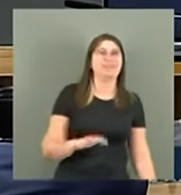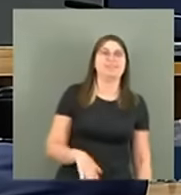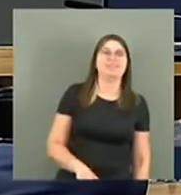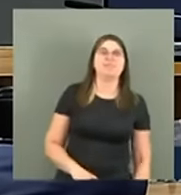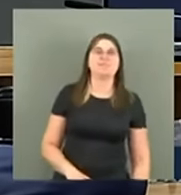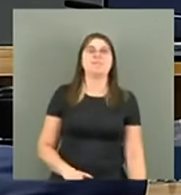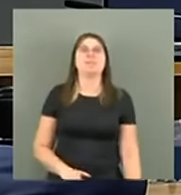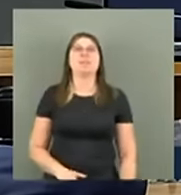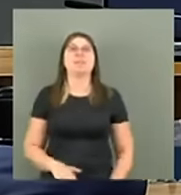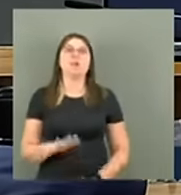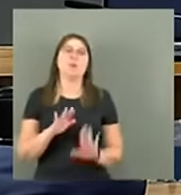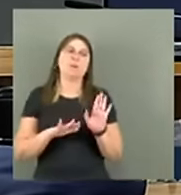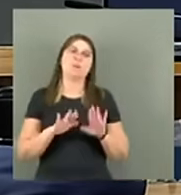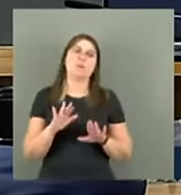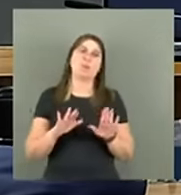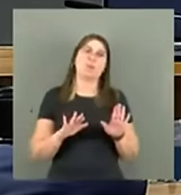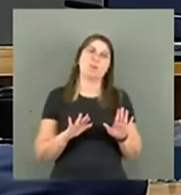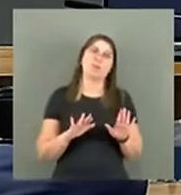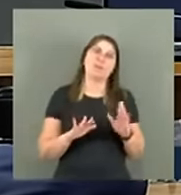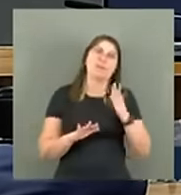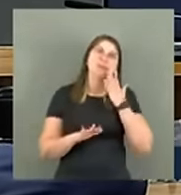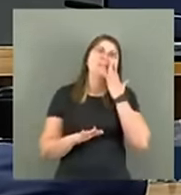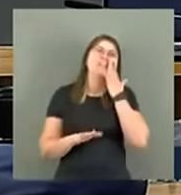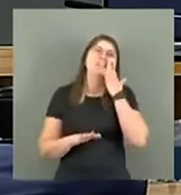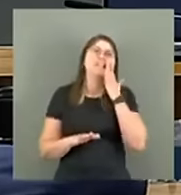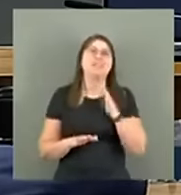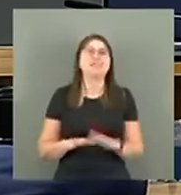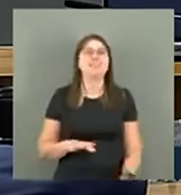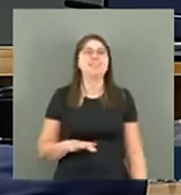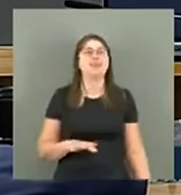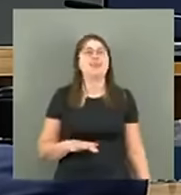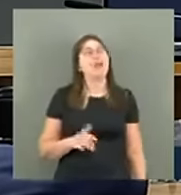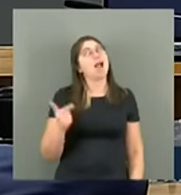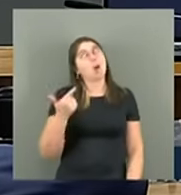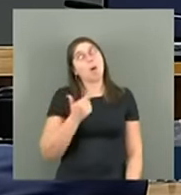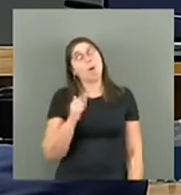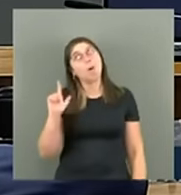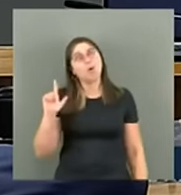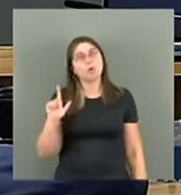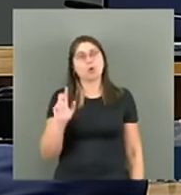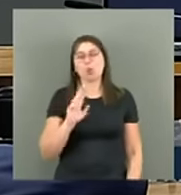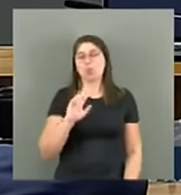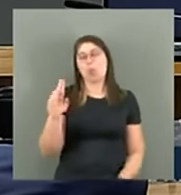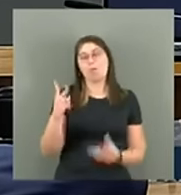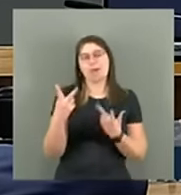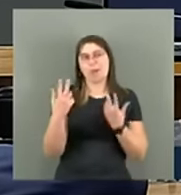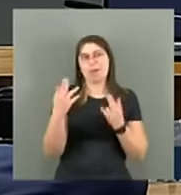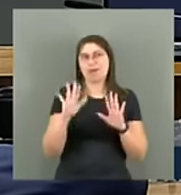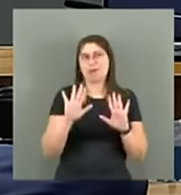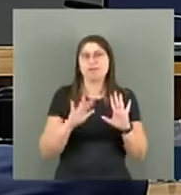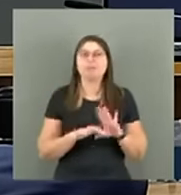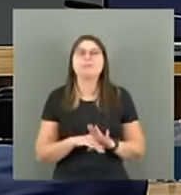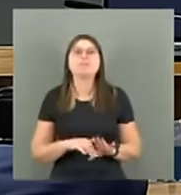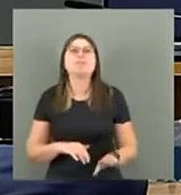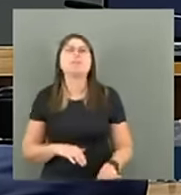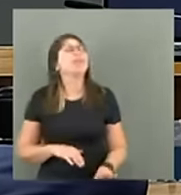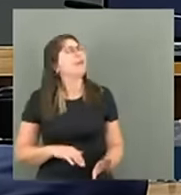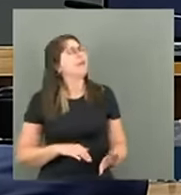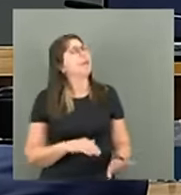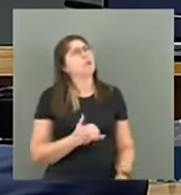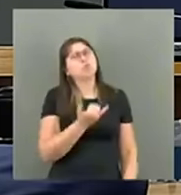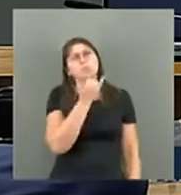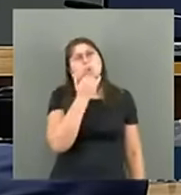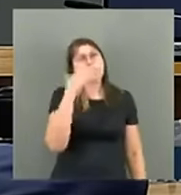Romarinho. Que saiu, o Romário aí, pediu para eu perguntar, lá. Claro que não era Romarinho seu, né? Ô William, William, vem cá, eu ouvi mal, porque